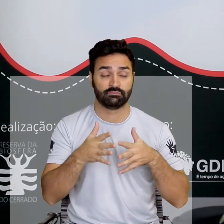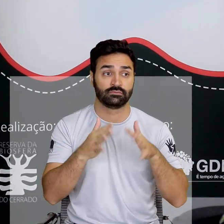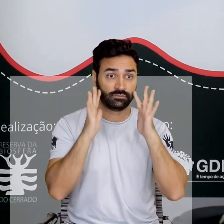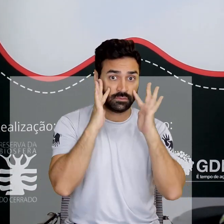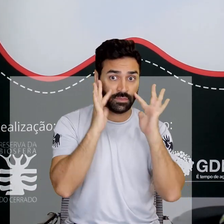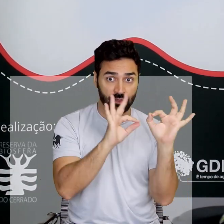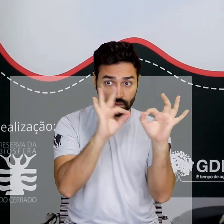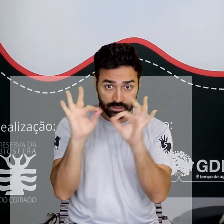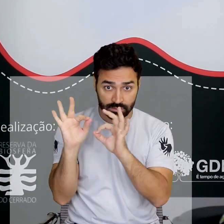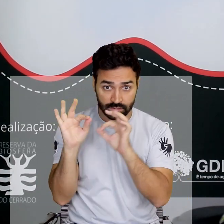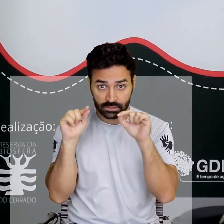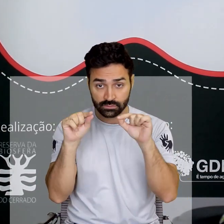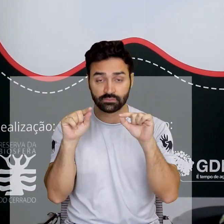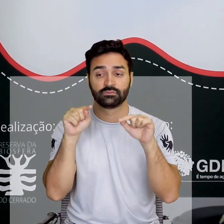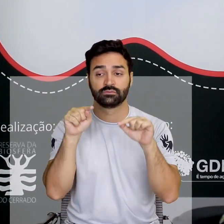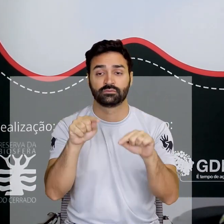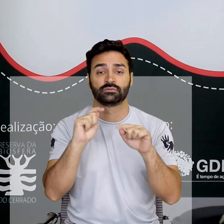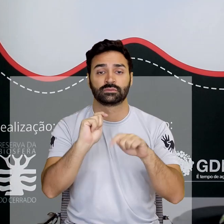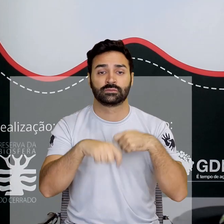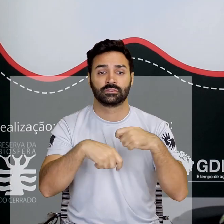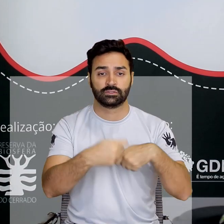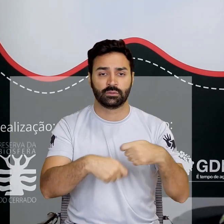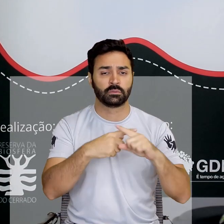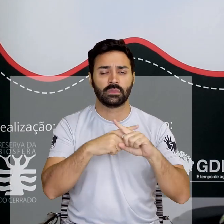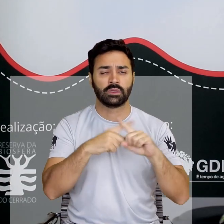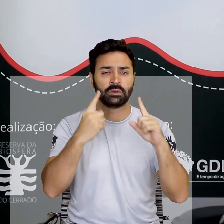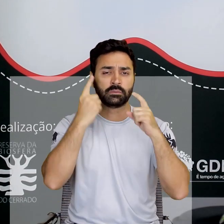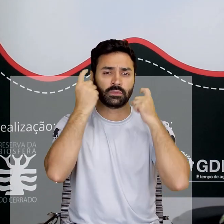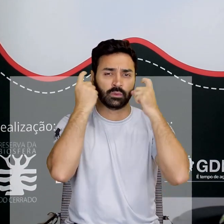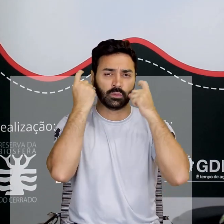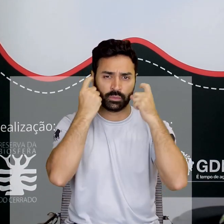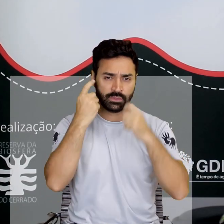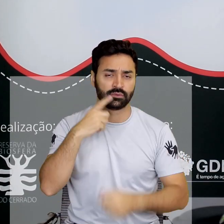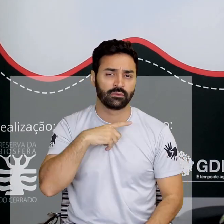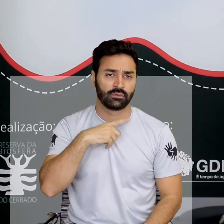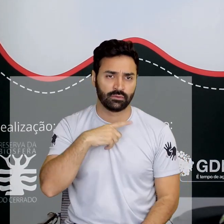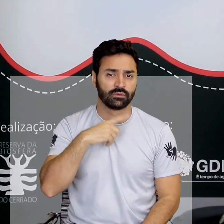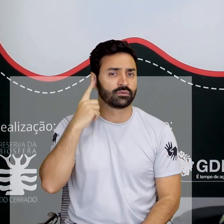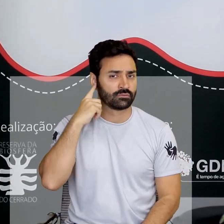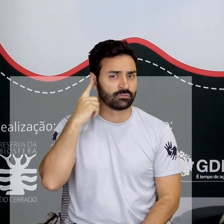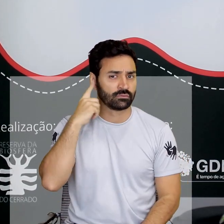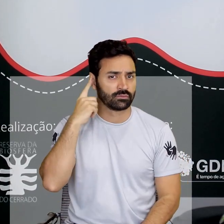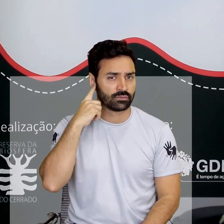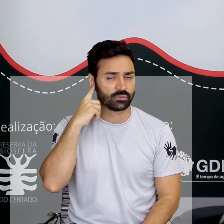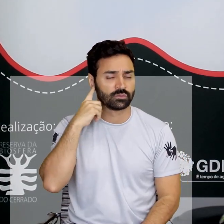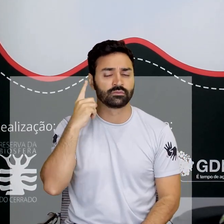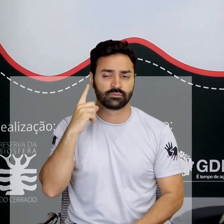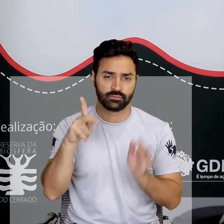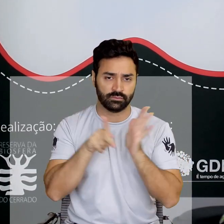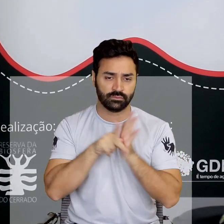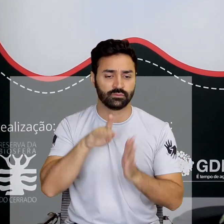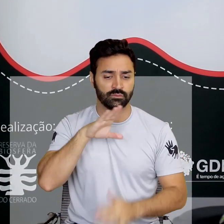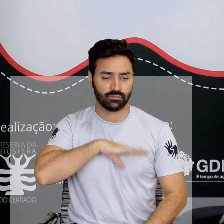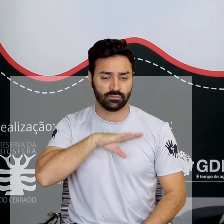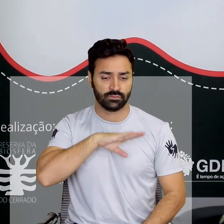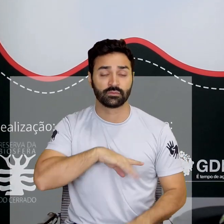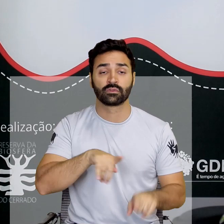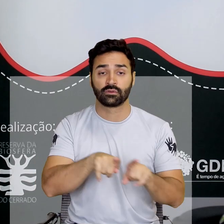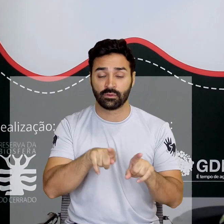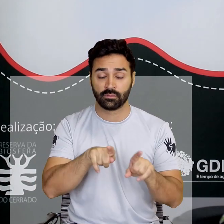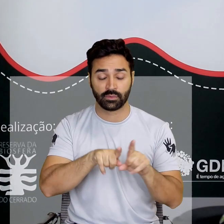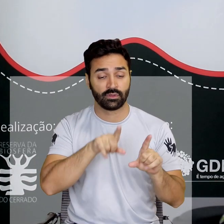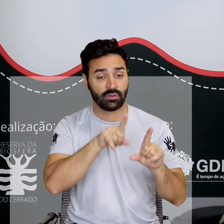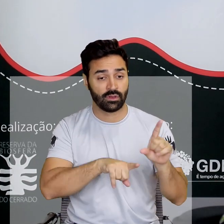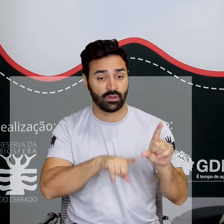feitos ali. Mas não se preocupem, tem o áudio com a história sendo contada em português e tem a legenda